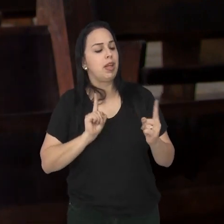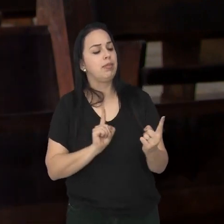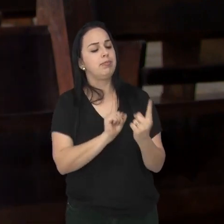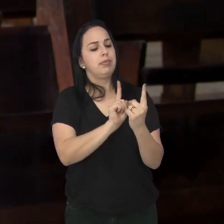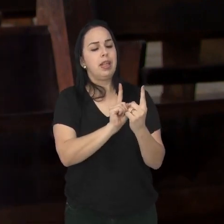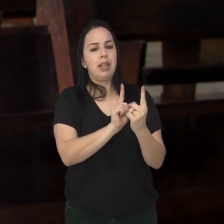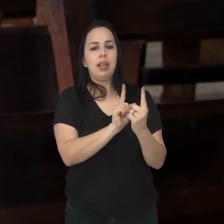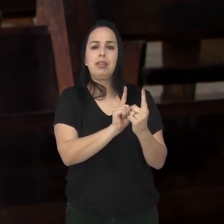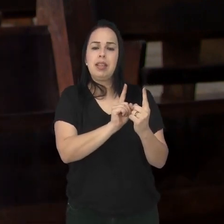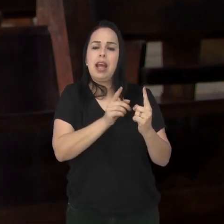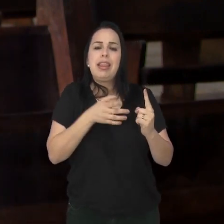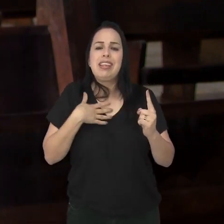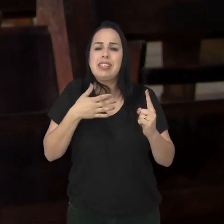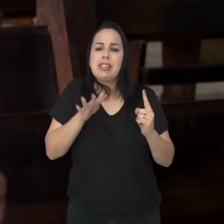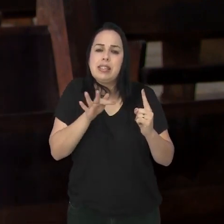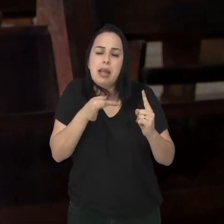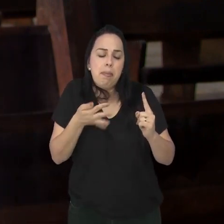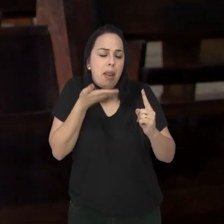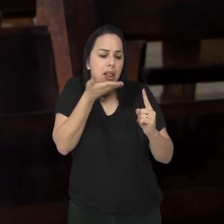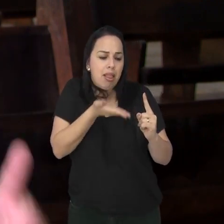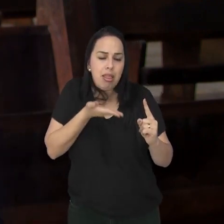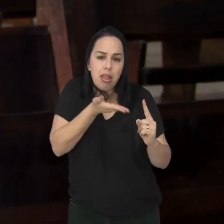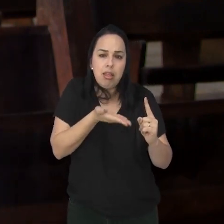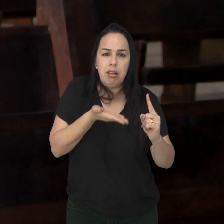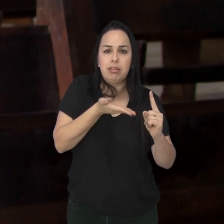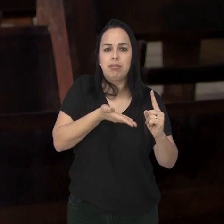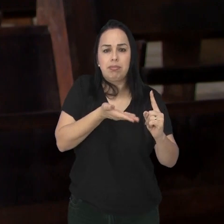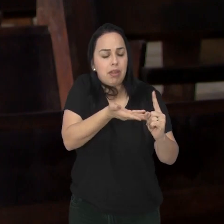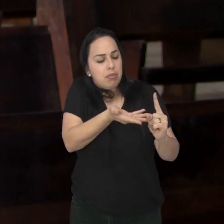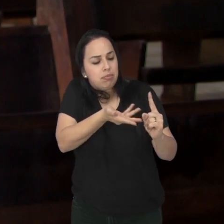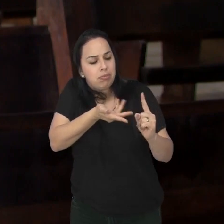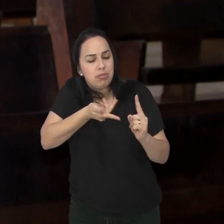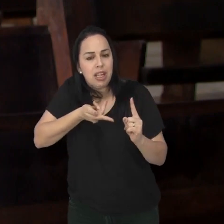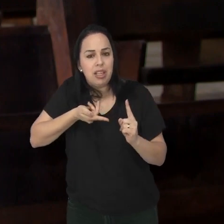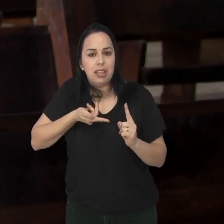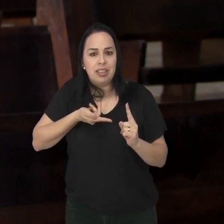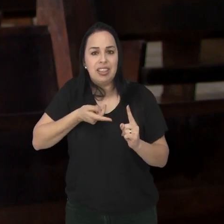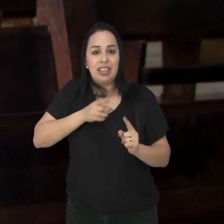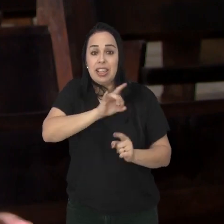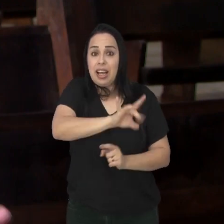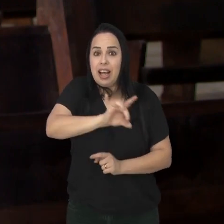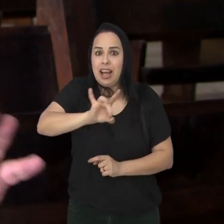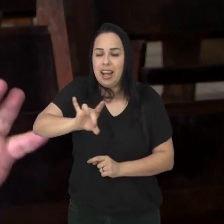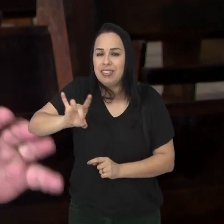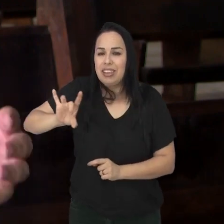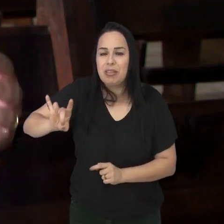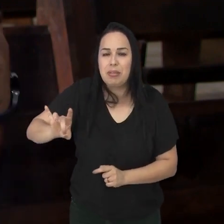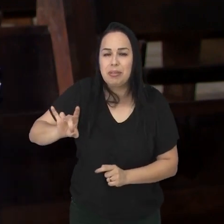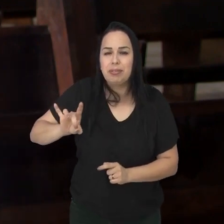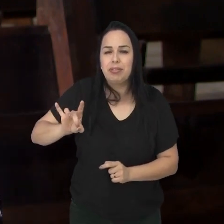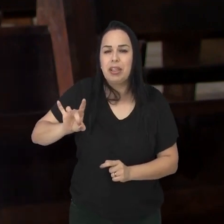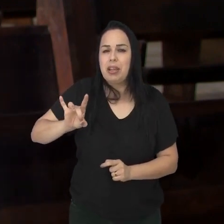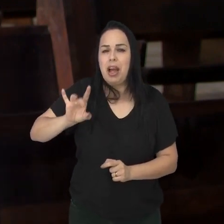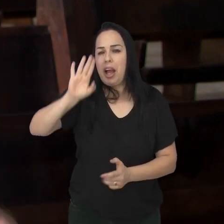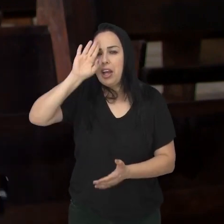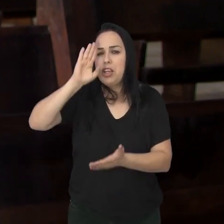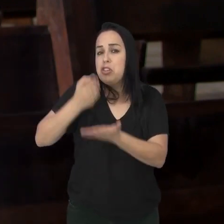inicial, ela é bem criteriosa, bem cuidadosa, porque cada um está buscando o